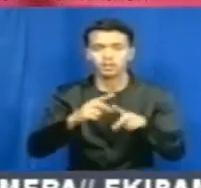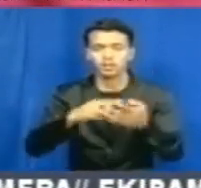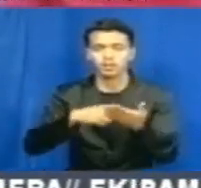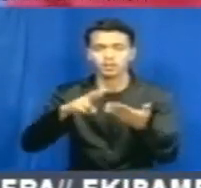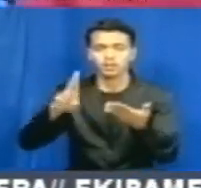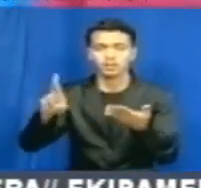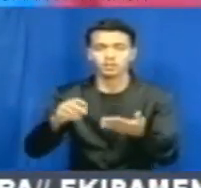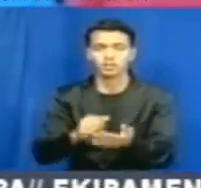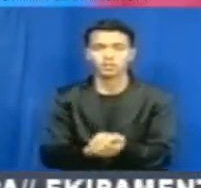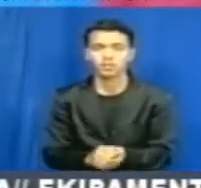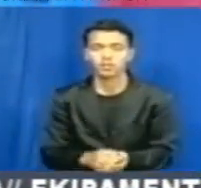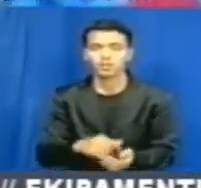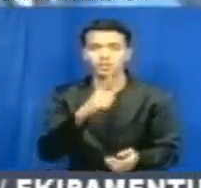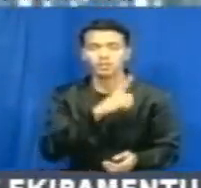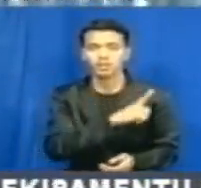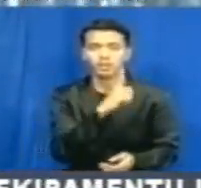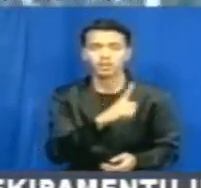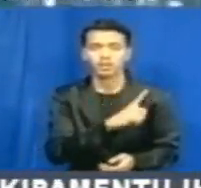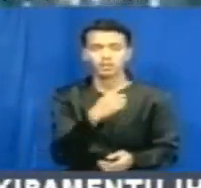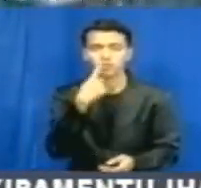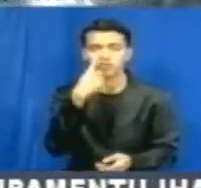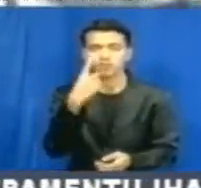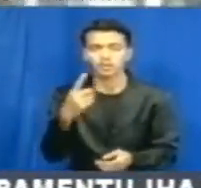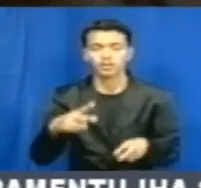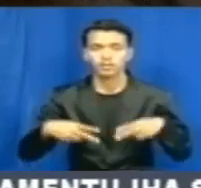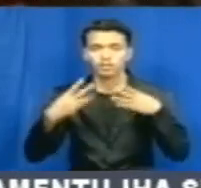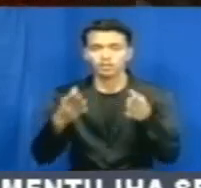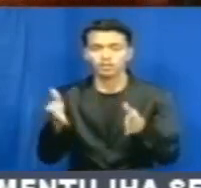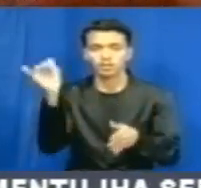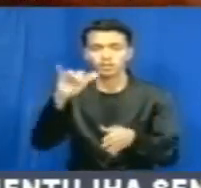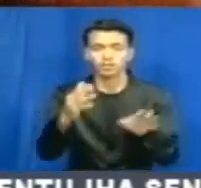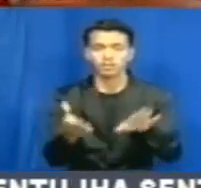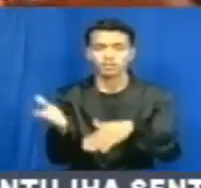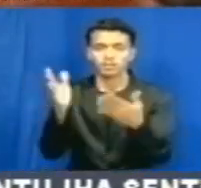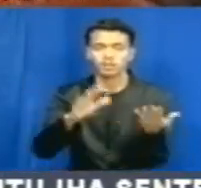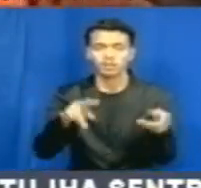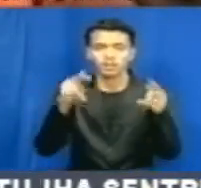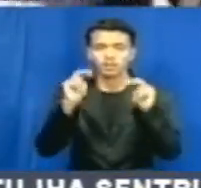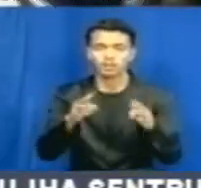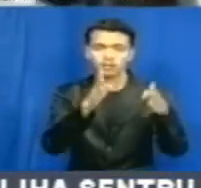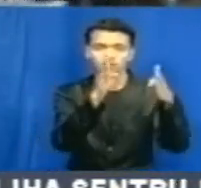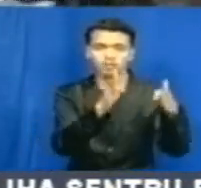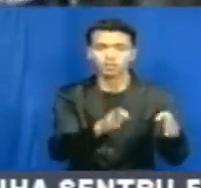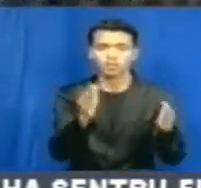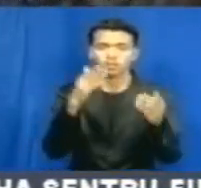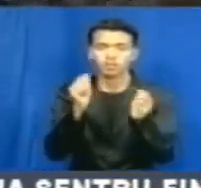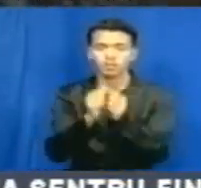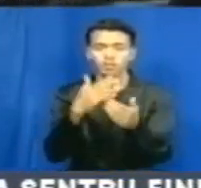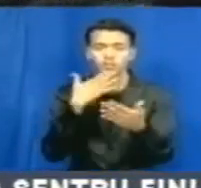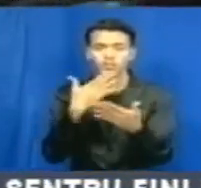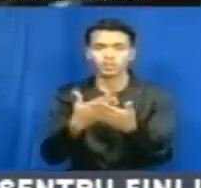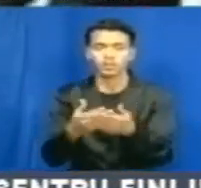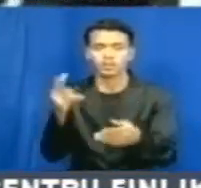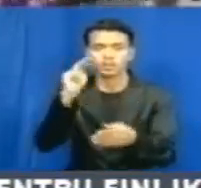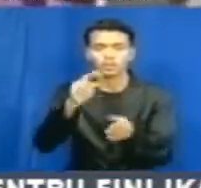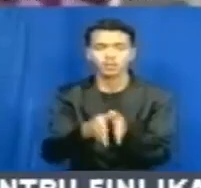Tenente geral reformado lere anan timur hateten sadojo sirane be mate ona ten ki hakoi ho digno. Além de ne, nia